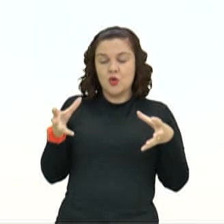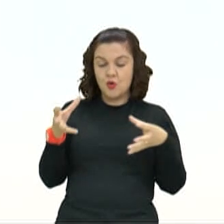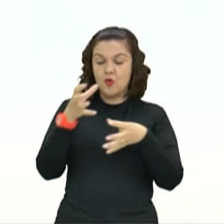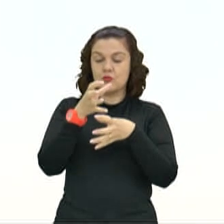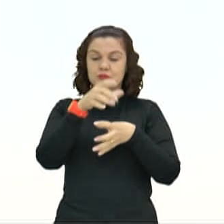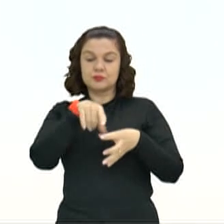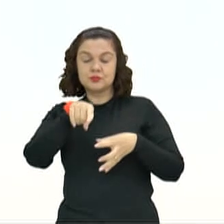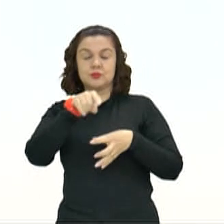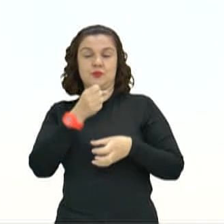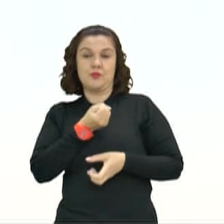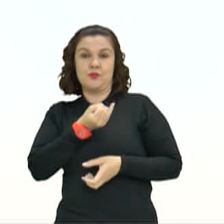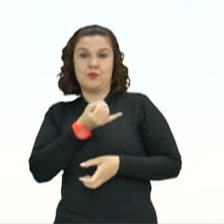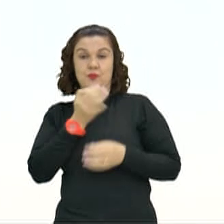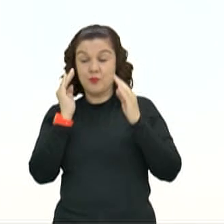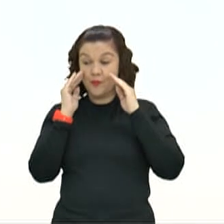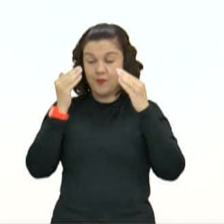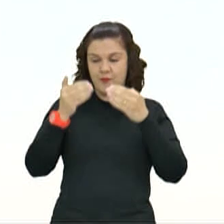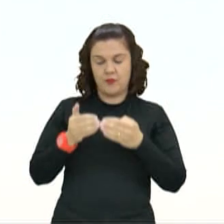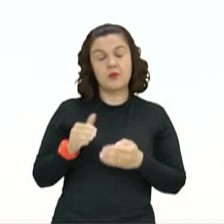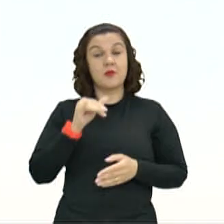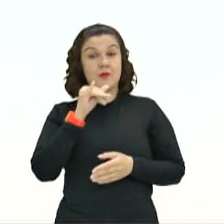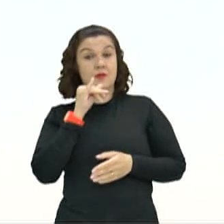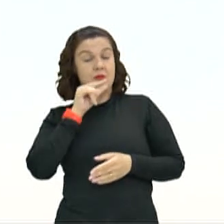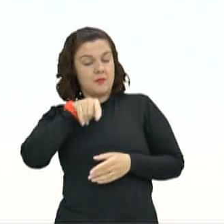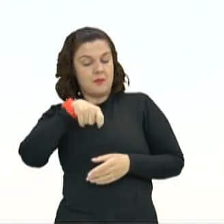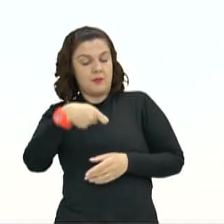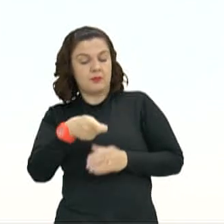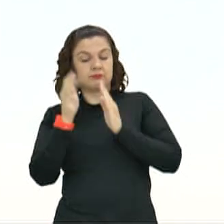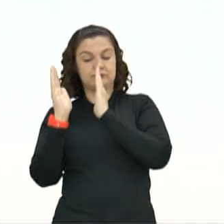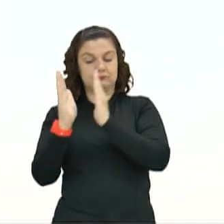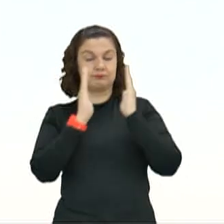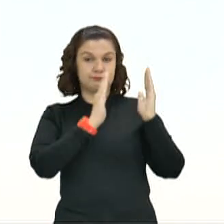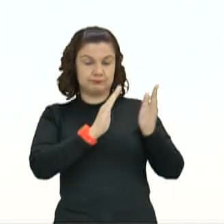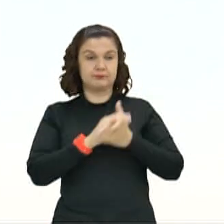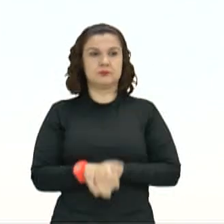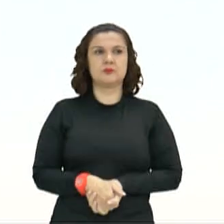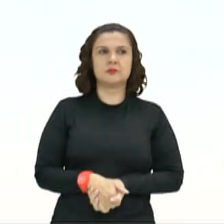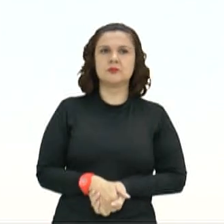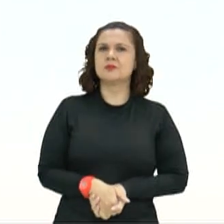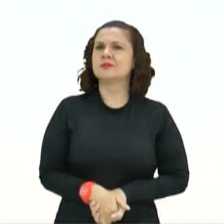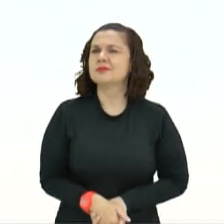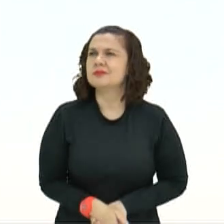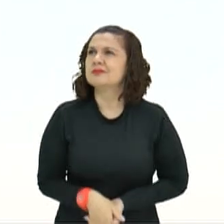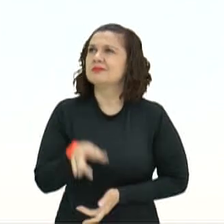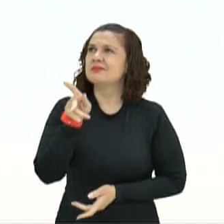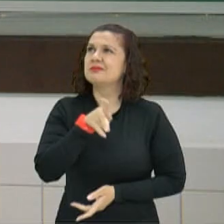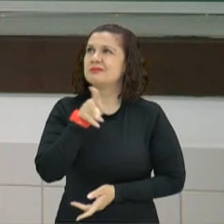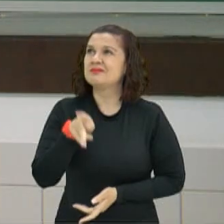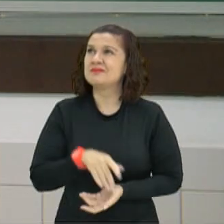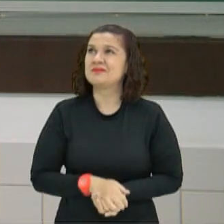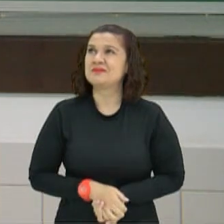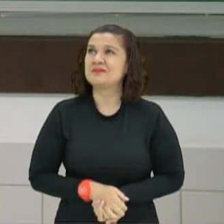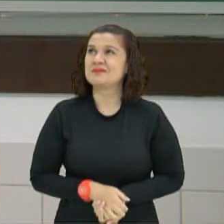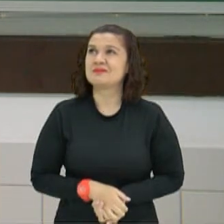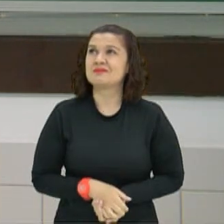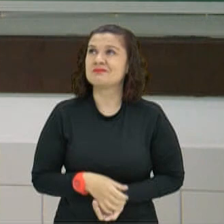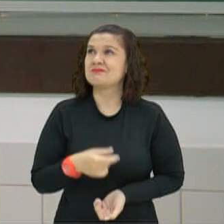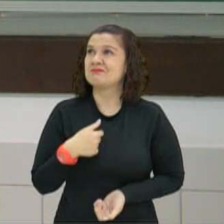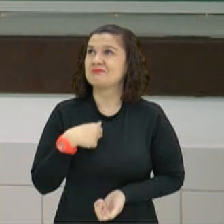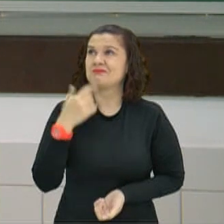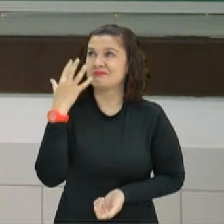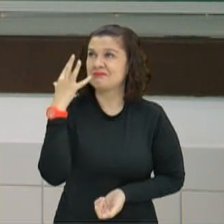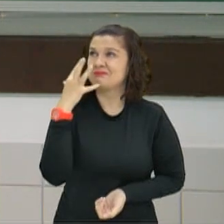conjunto numérico específico, conforme a sua ordem. Professor, nossa, essa definição